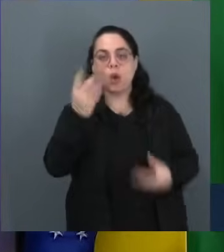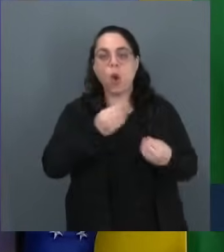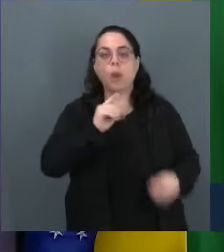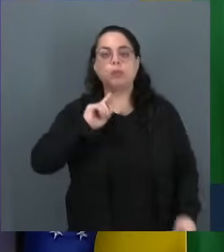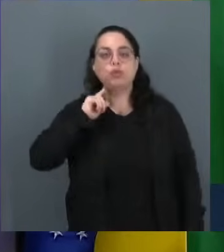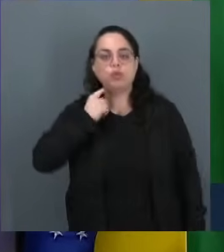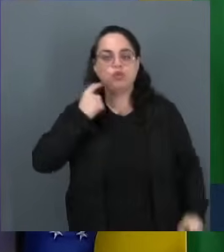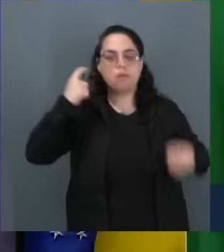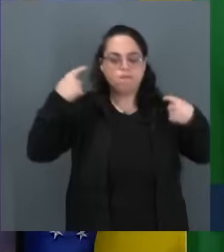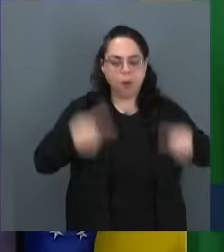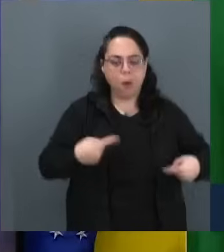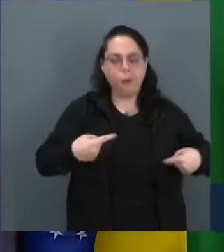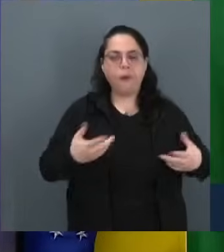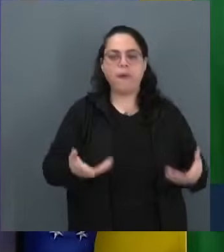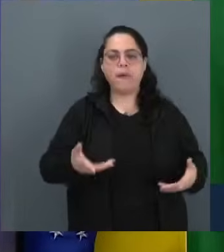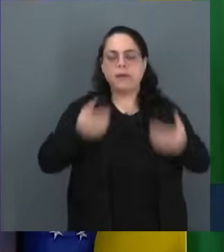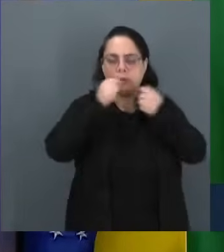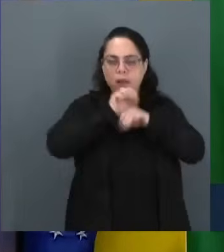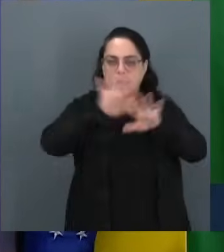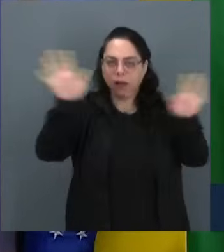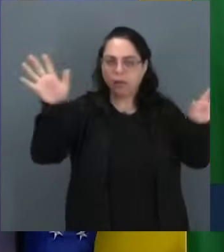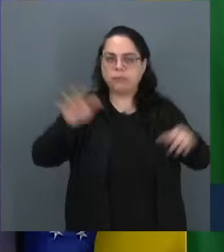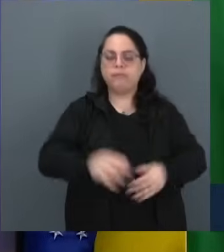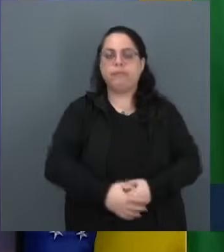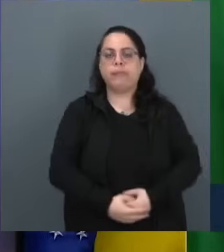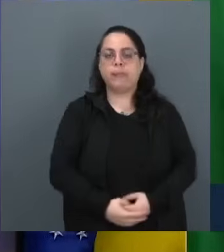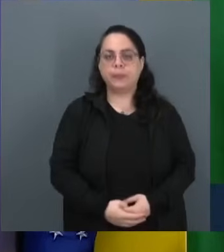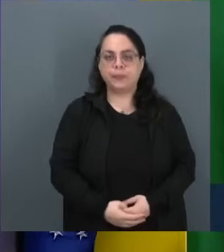sujo, escancarado.